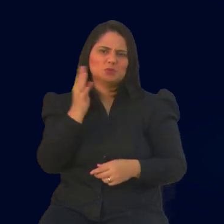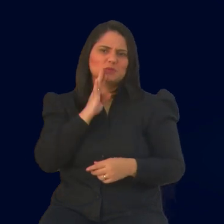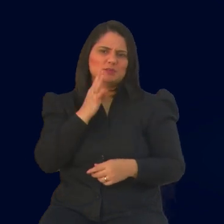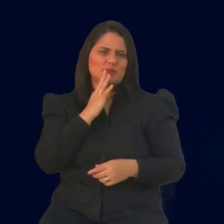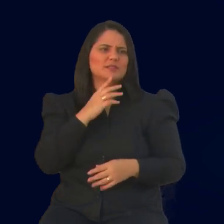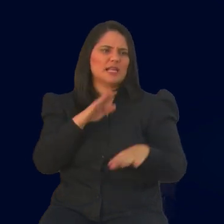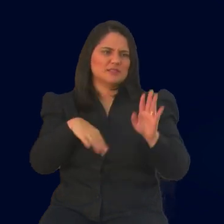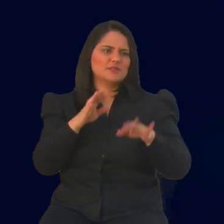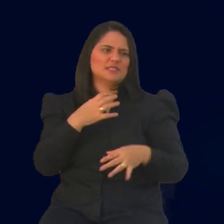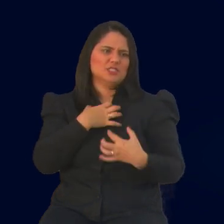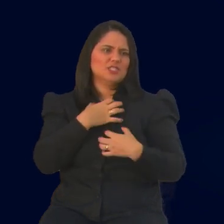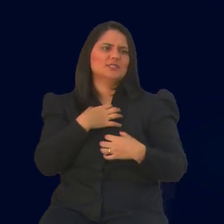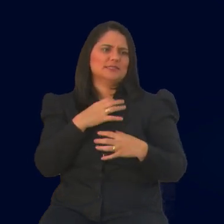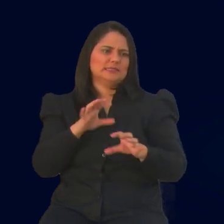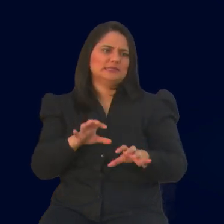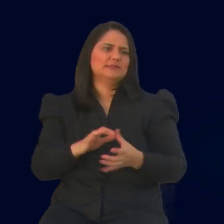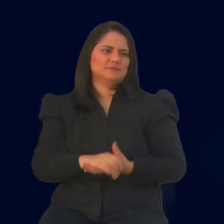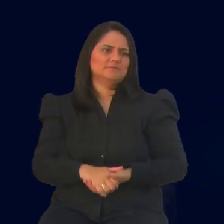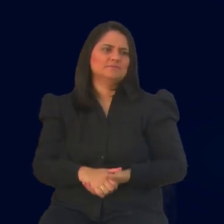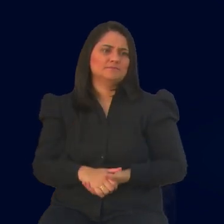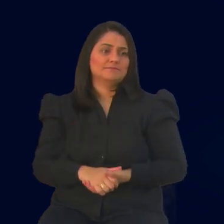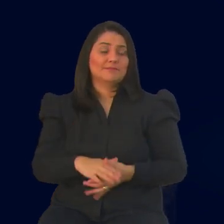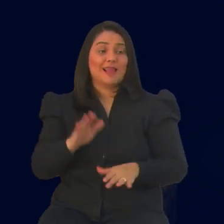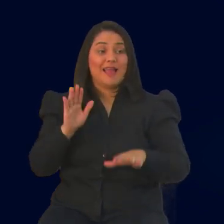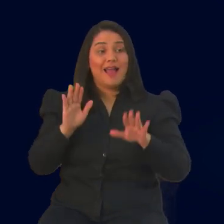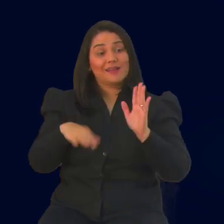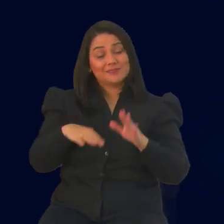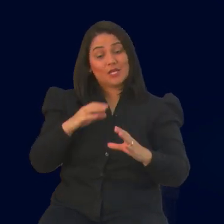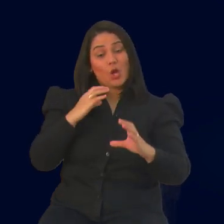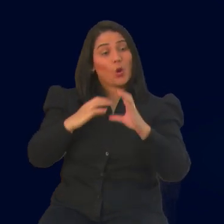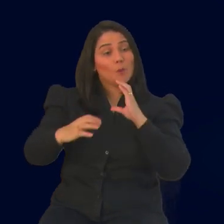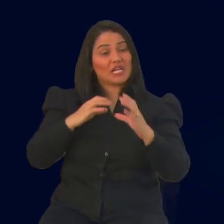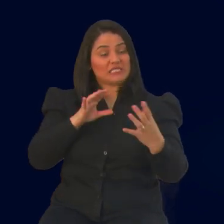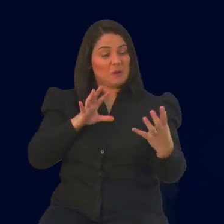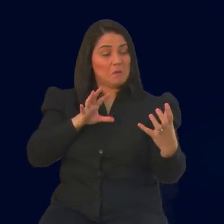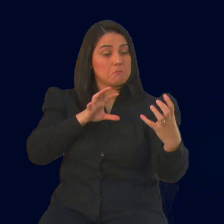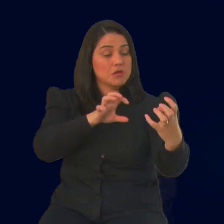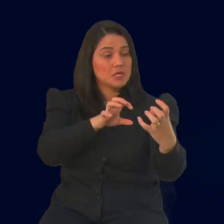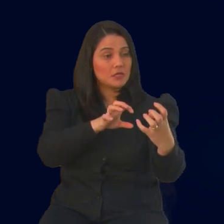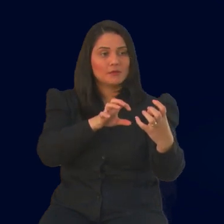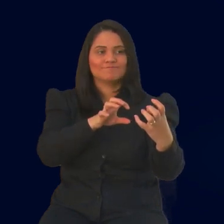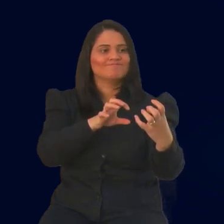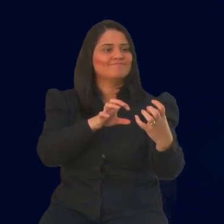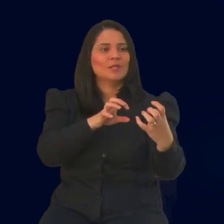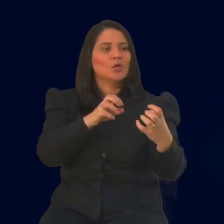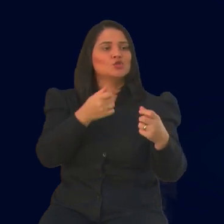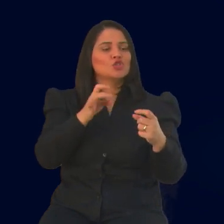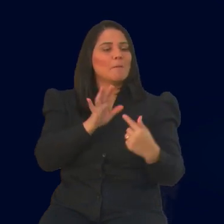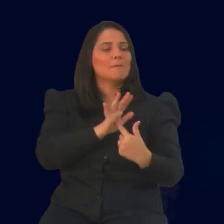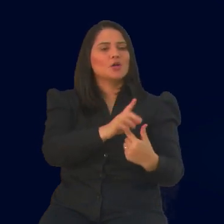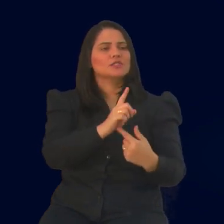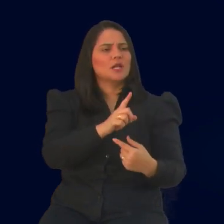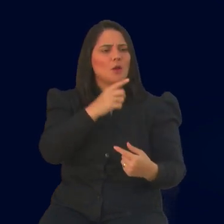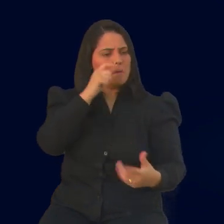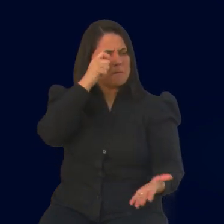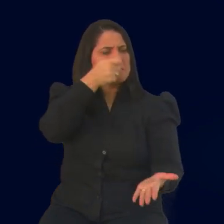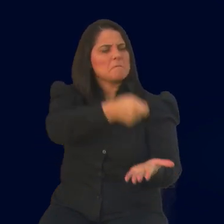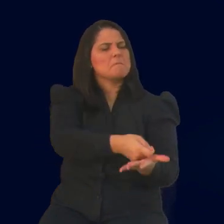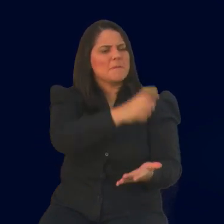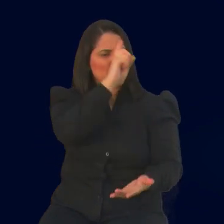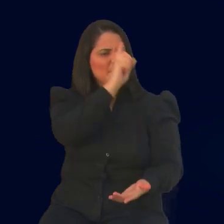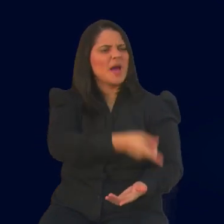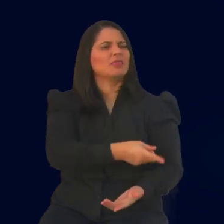comunicação agressiva, você não expõe a sua ideia, você impõe uma ideia, como se fosse sua verdade, a